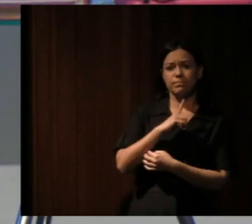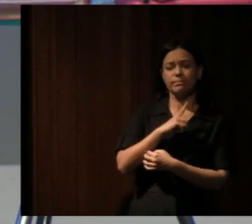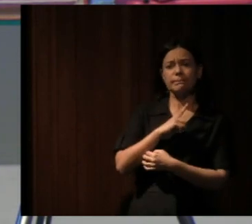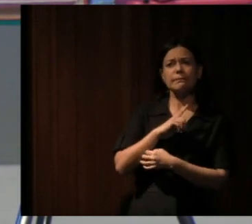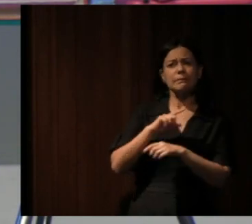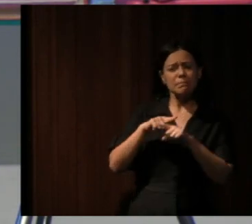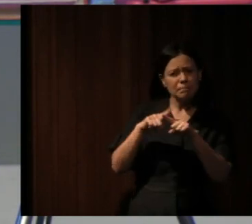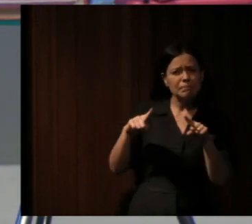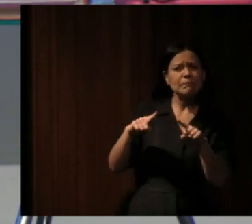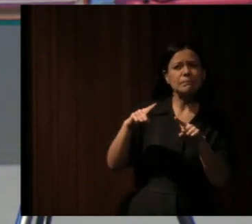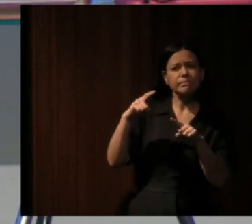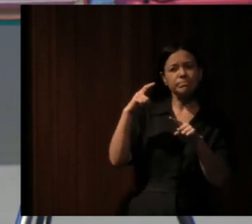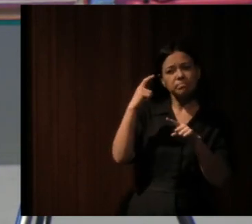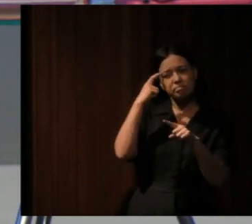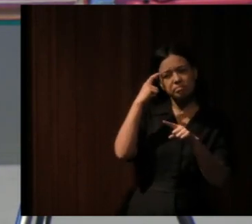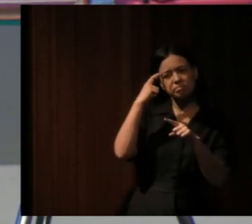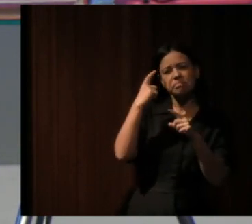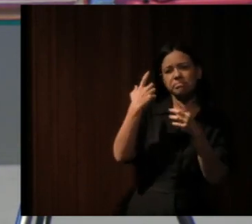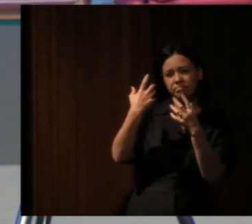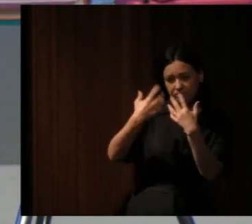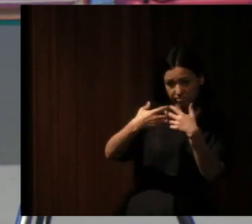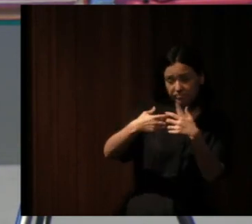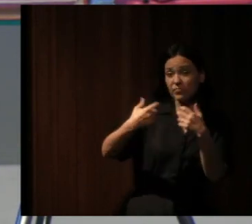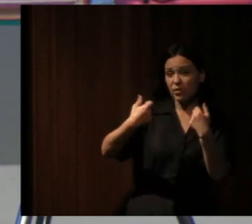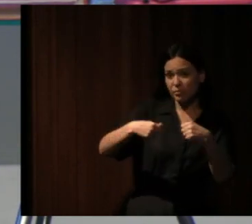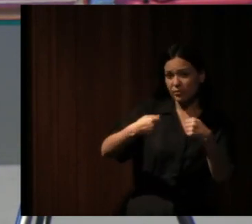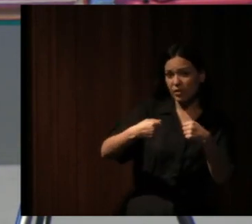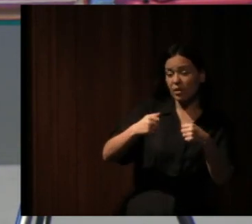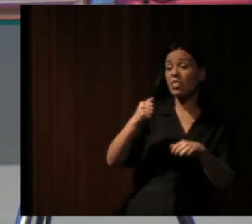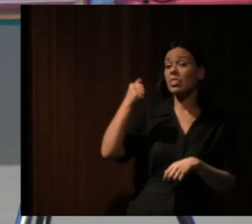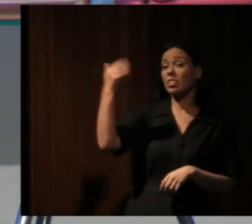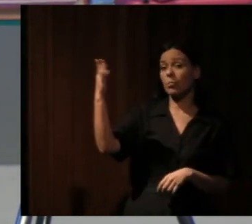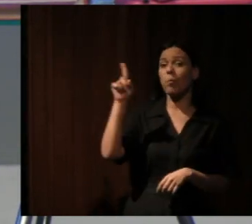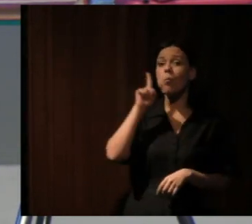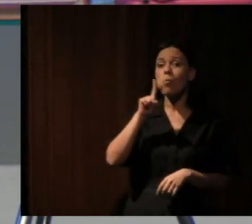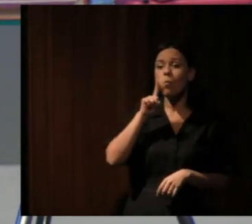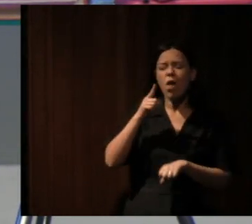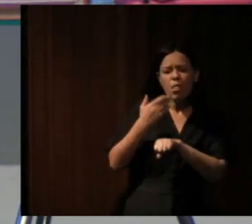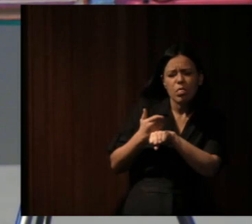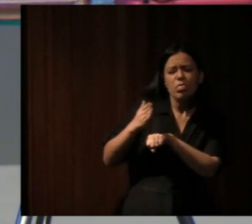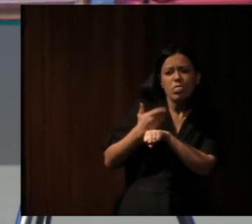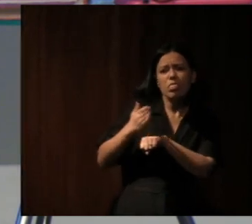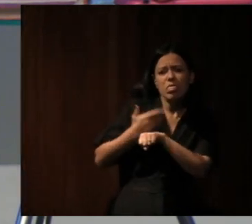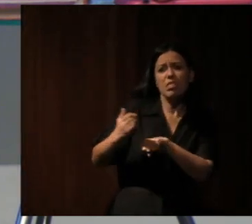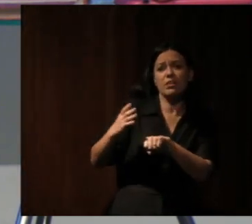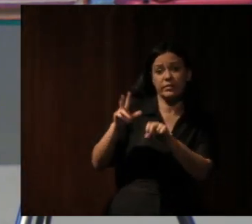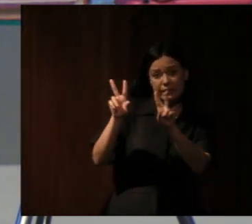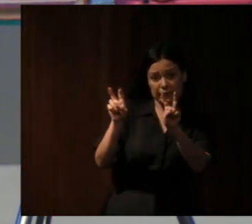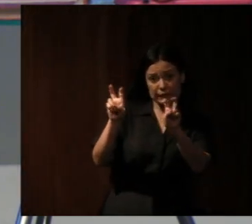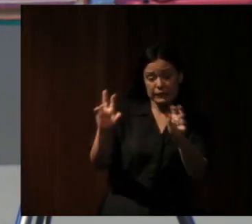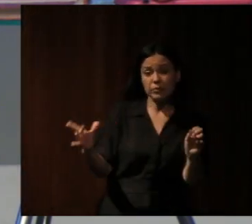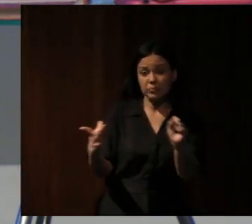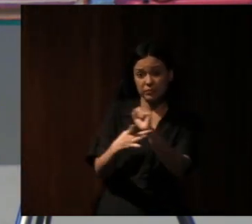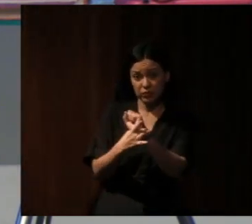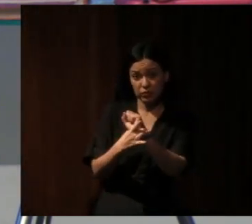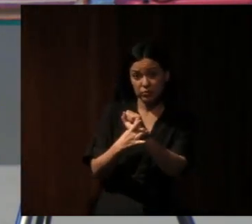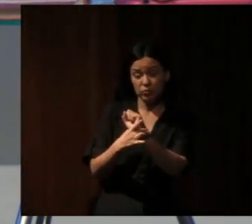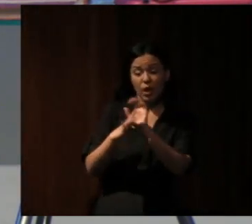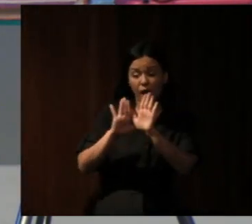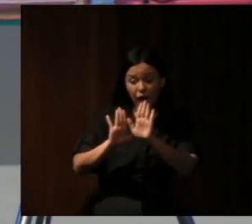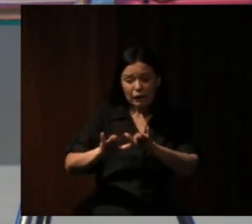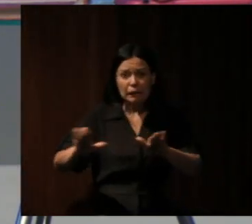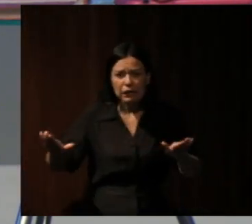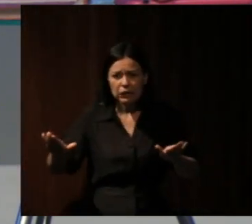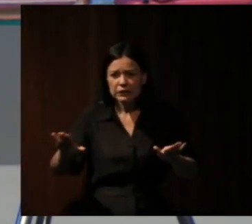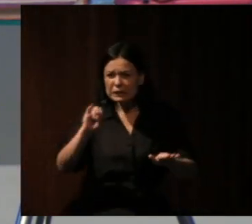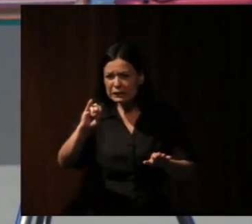para pensar ela falou sobre os treinamentos dos Estados Unidos nas escolas de segurança e que as crianças ficam lá treinando como